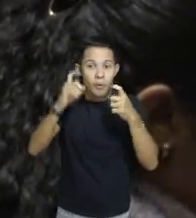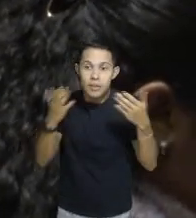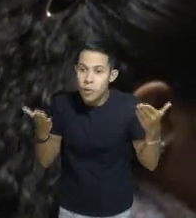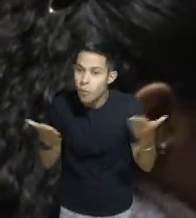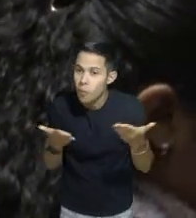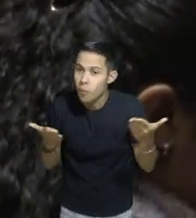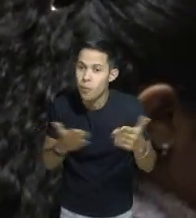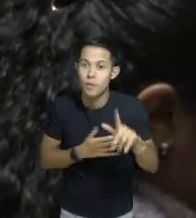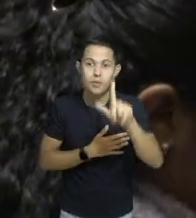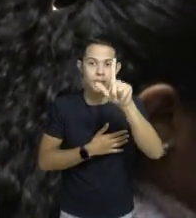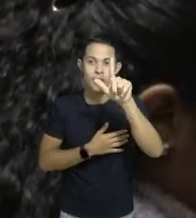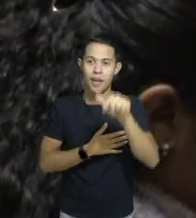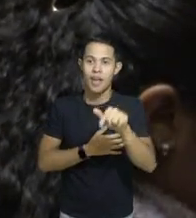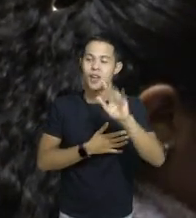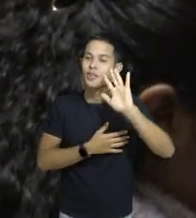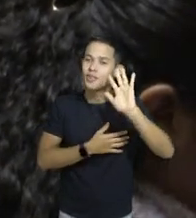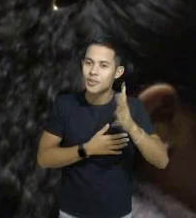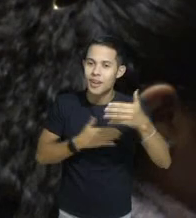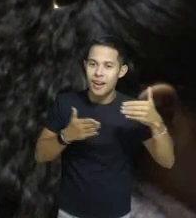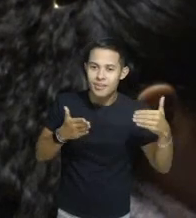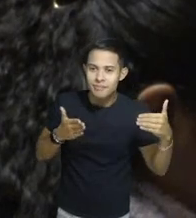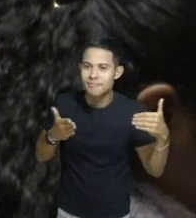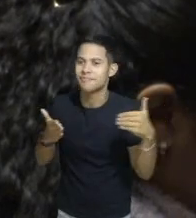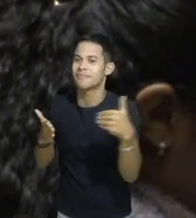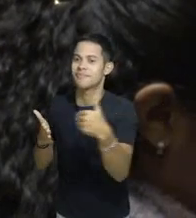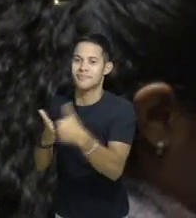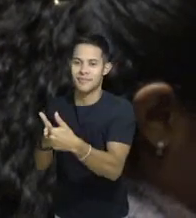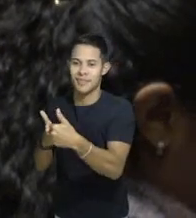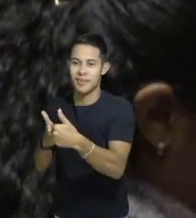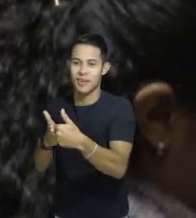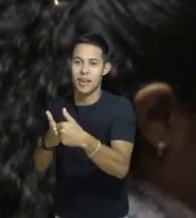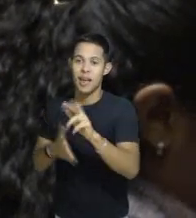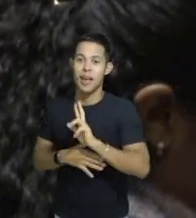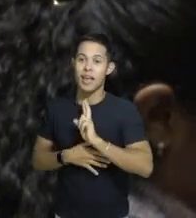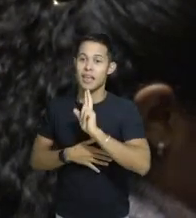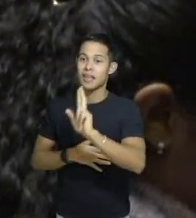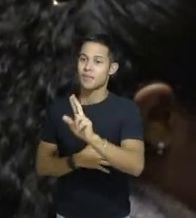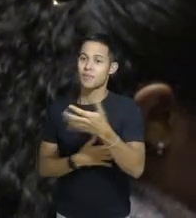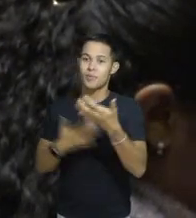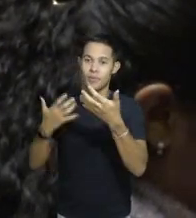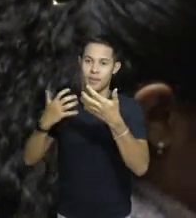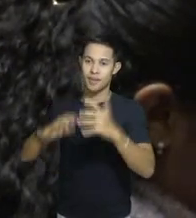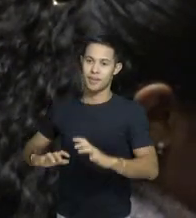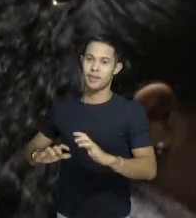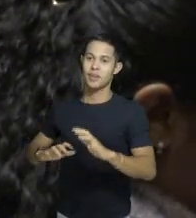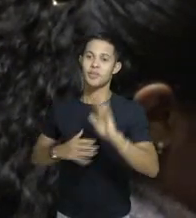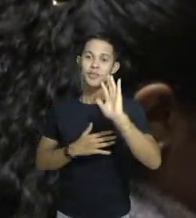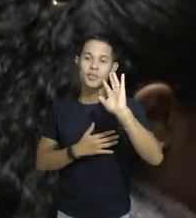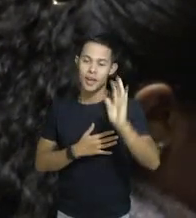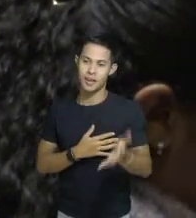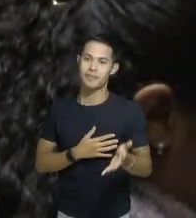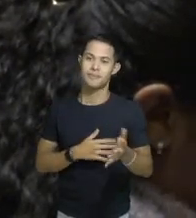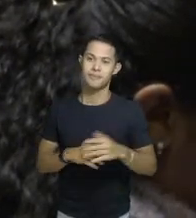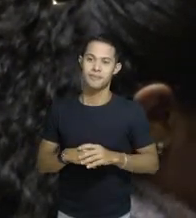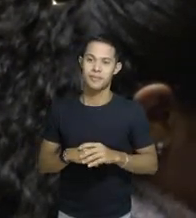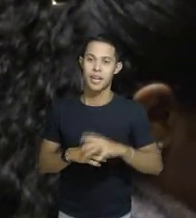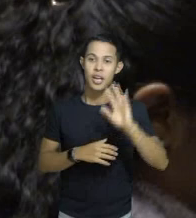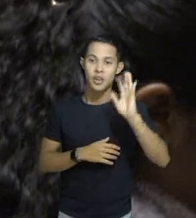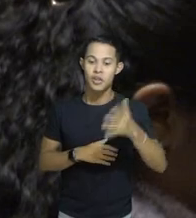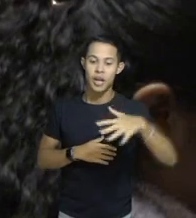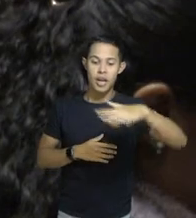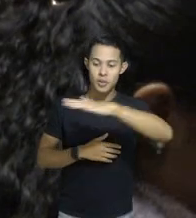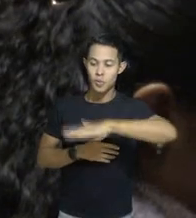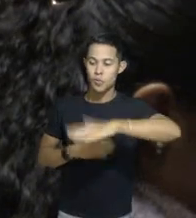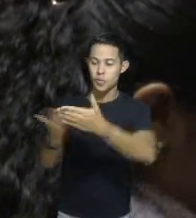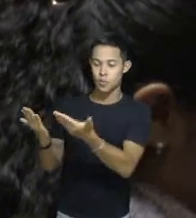é que já está chegando naquele resultado que a gente não queria. Né, já está chegando no, na gurizada de 14,